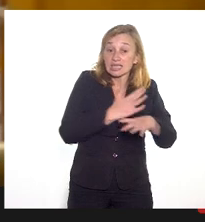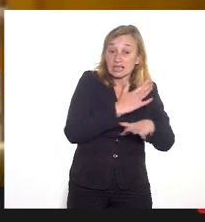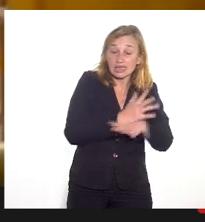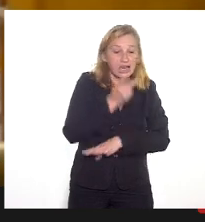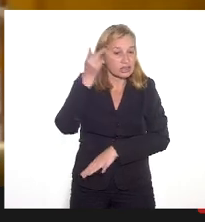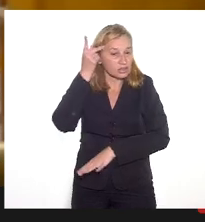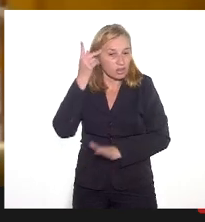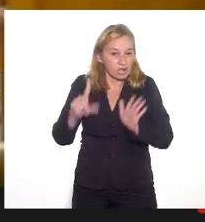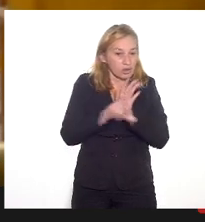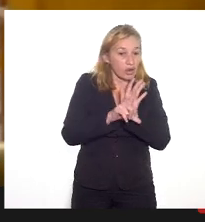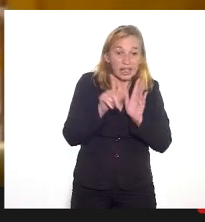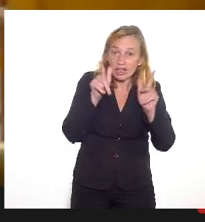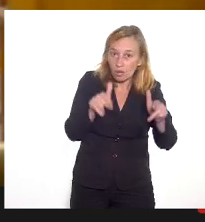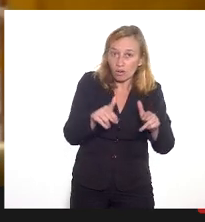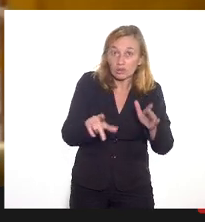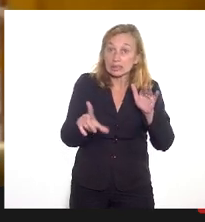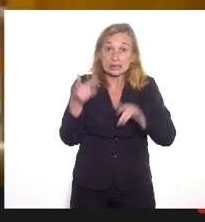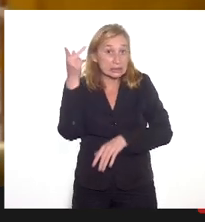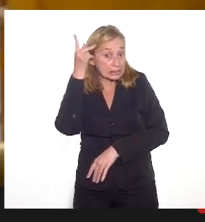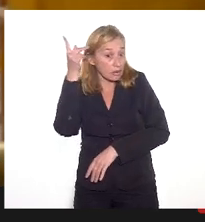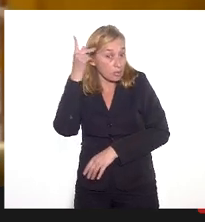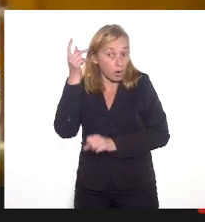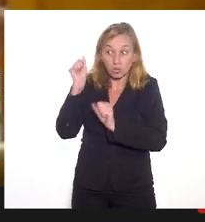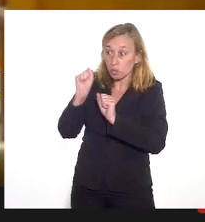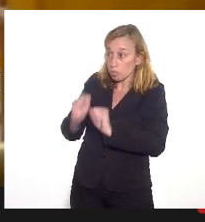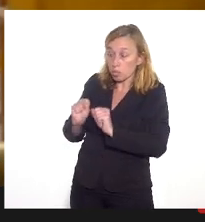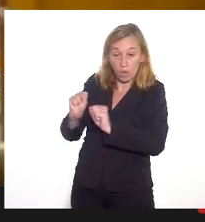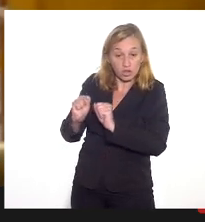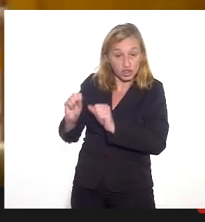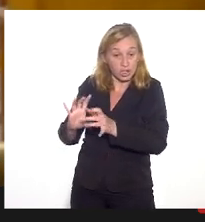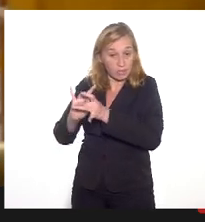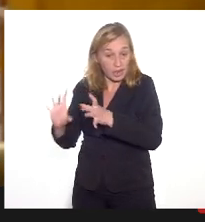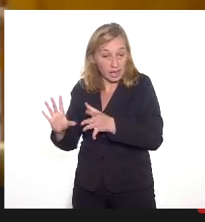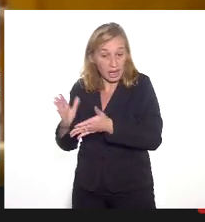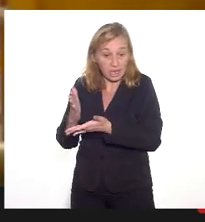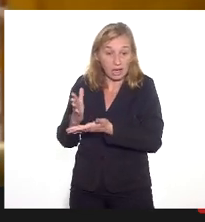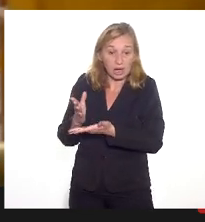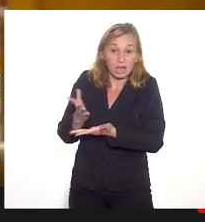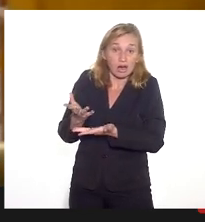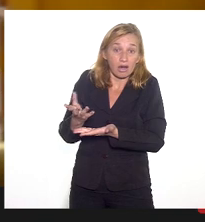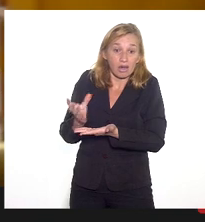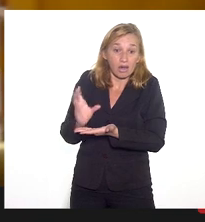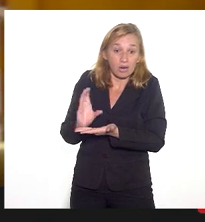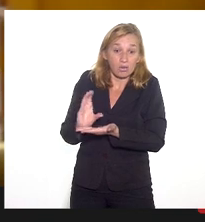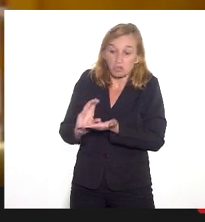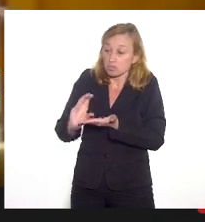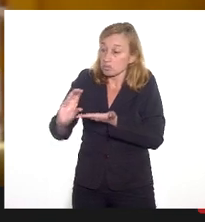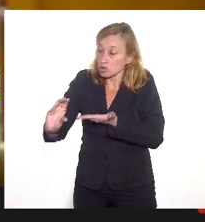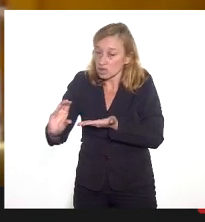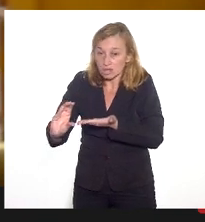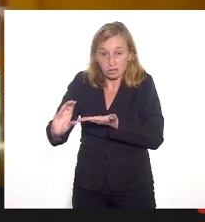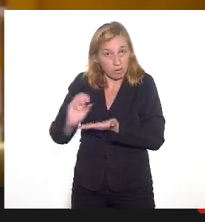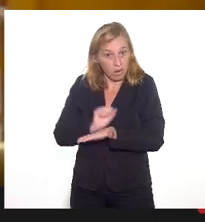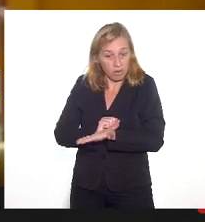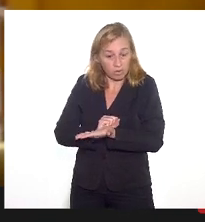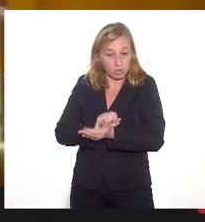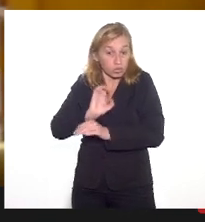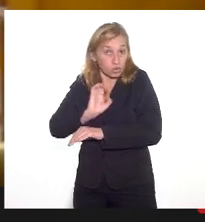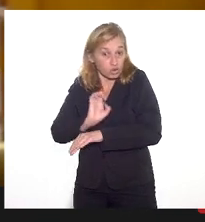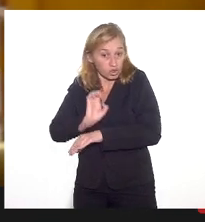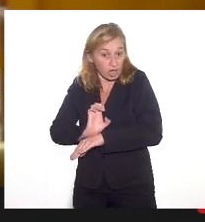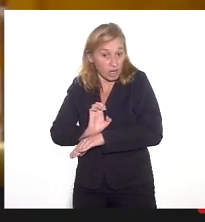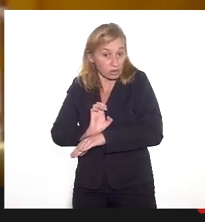lei semelhante. Se São Paulo pode ceder uma parte do seu percentual de financiamento do Estado